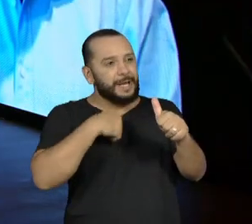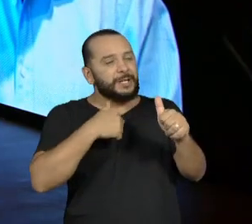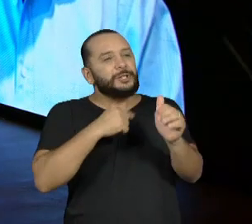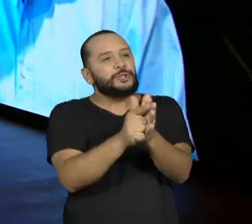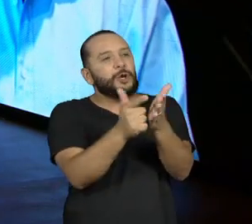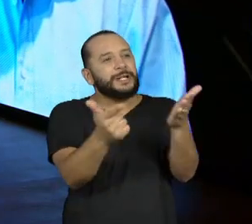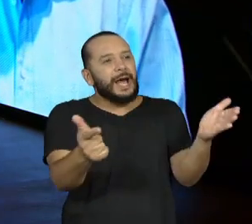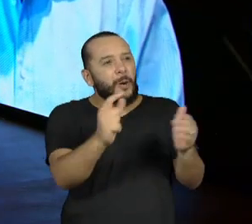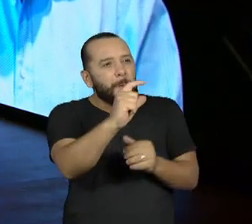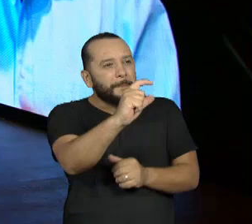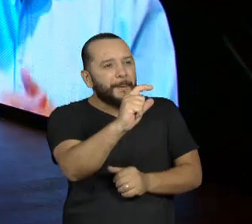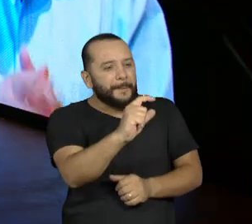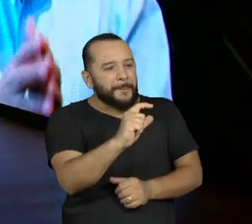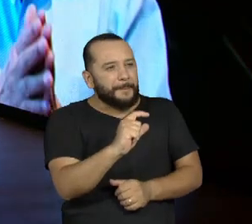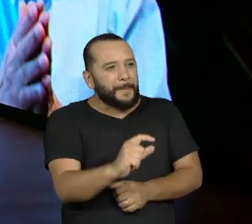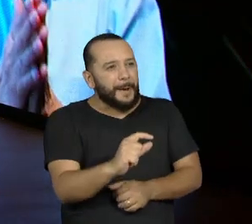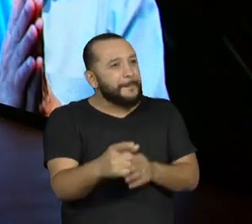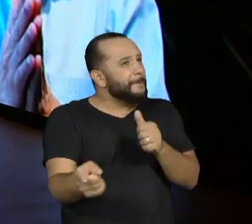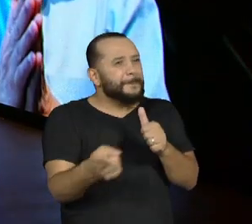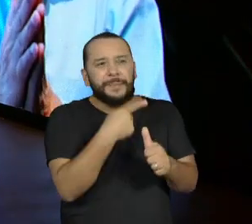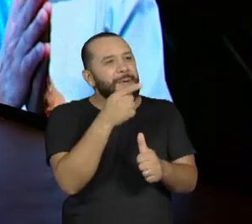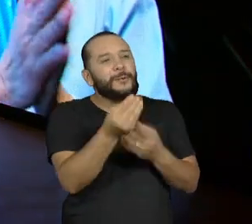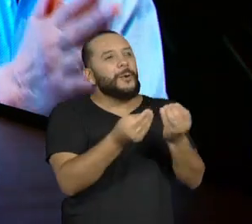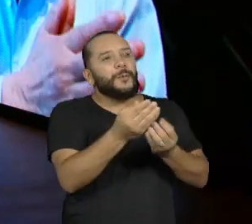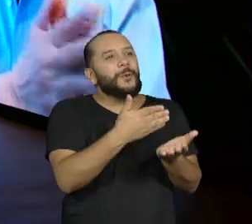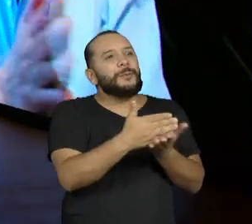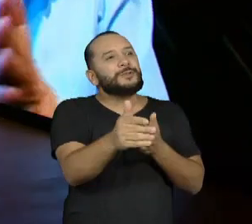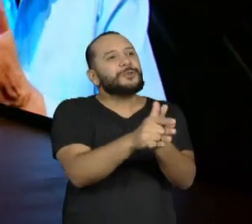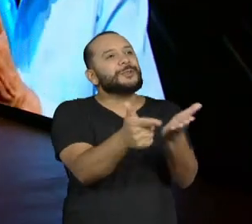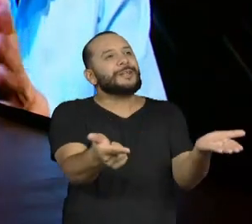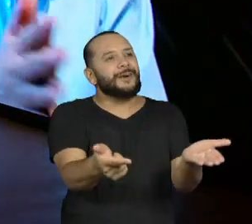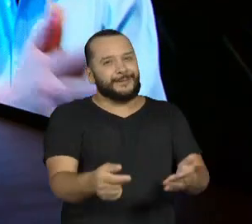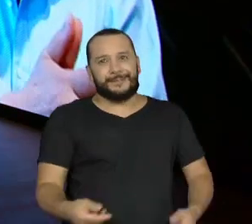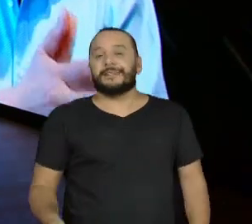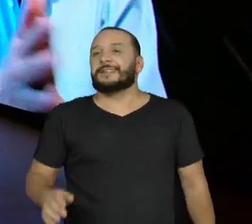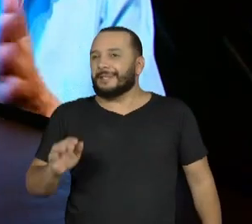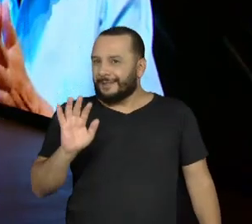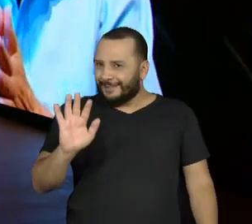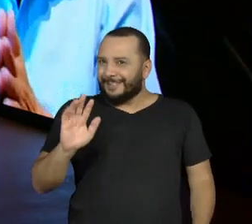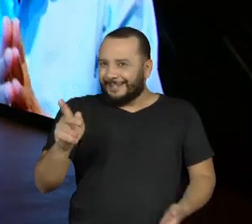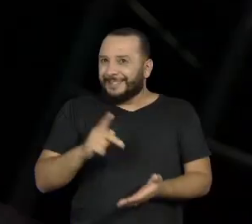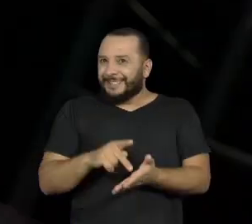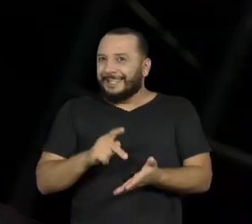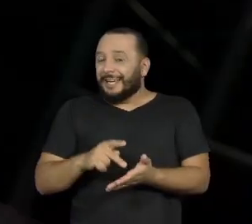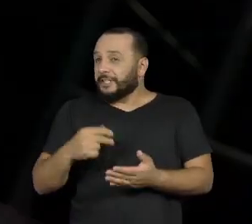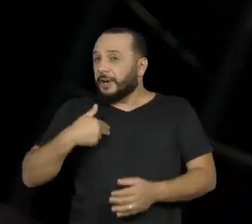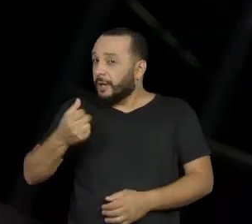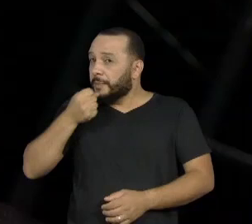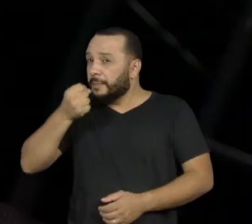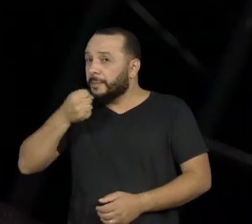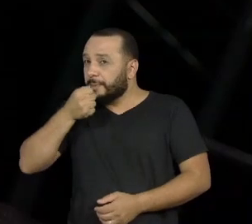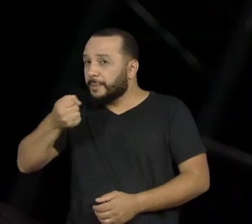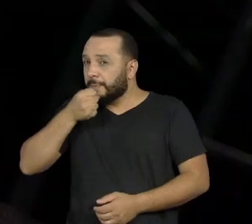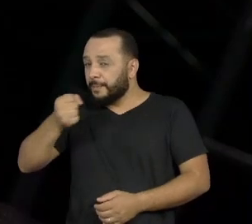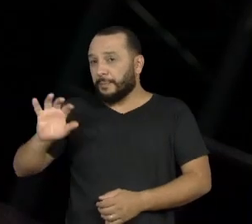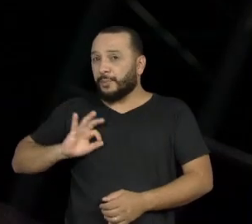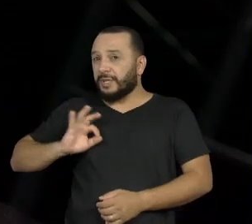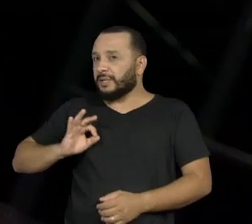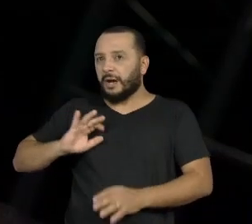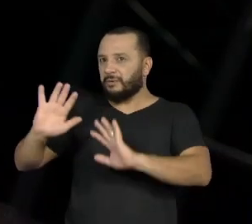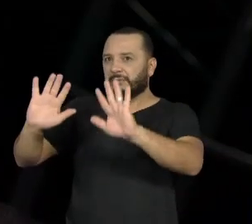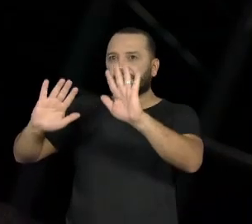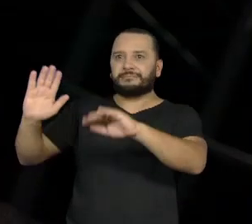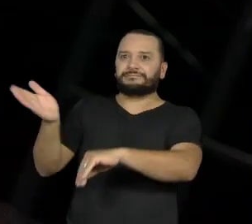estava terminando, meio resolvido a sair da reportagem policial, caí em mim, não era aquilo que eu vim